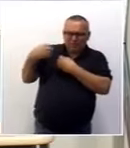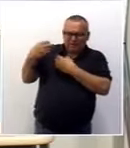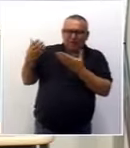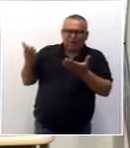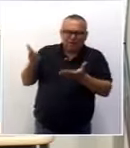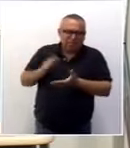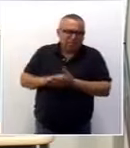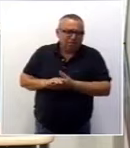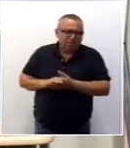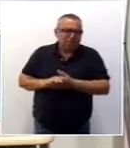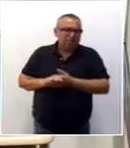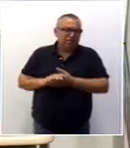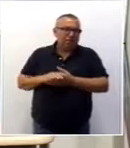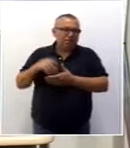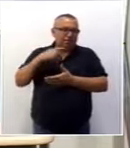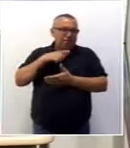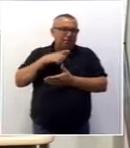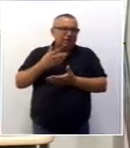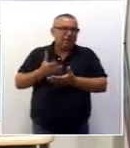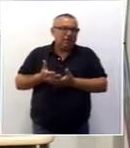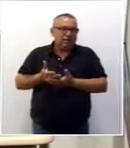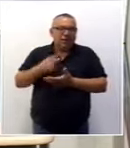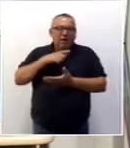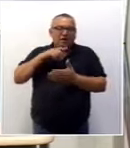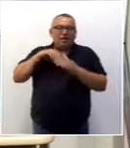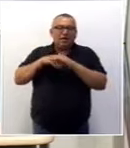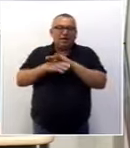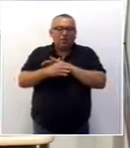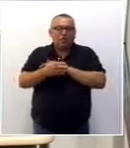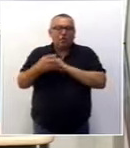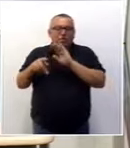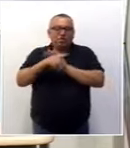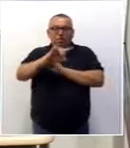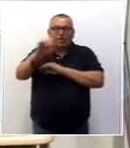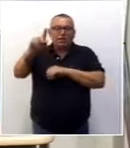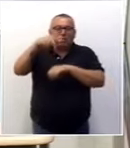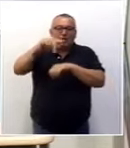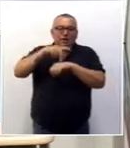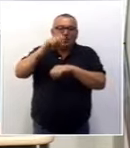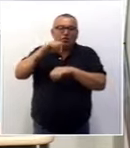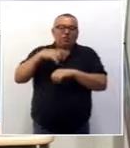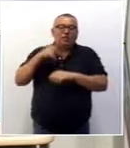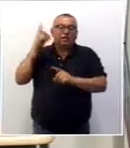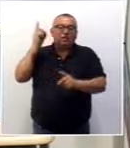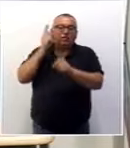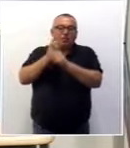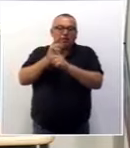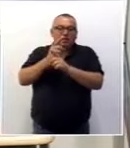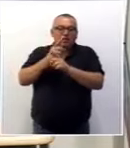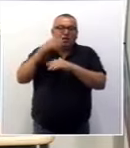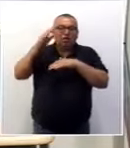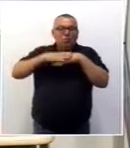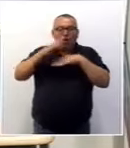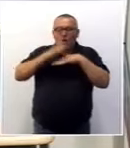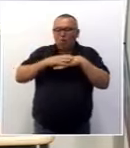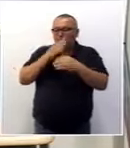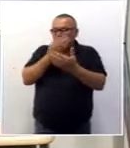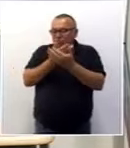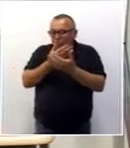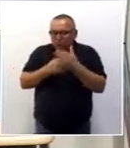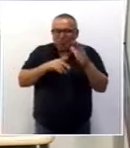tá? Porque é uma questão de segurança nacional. Se a gente quiser descobrir isso, vai ter que ser por meios próprios, pelo desenvolvimento